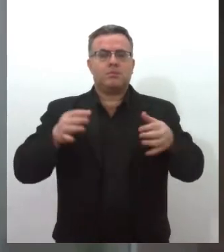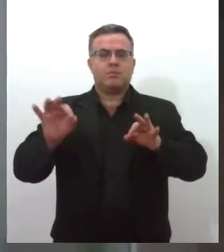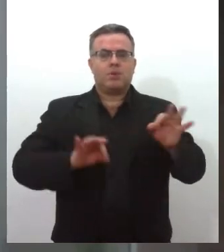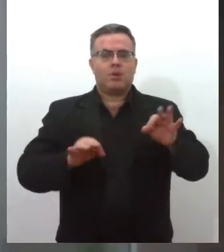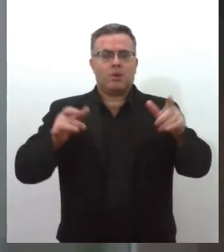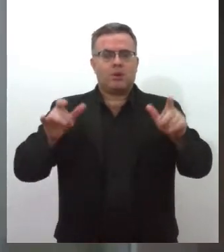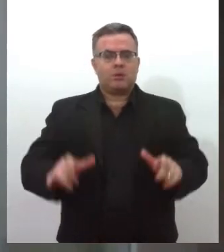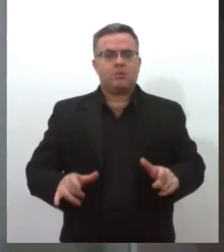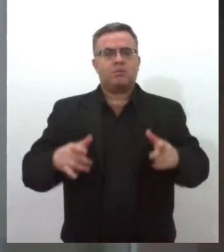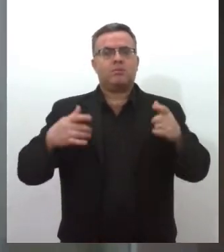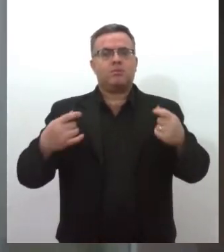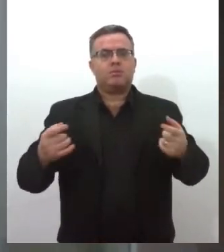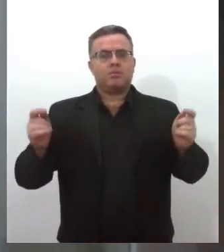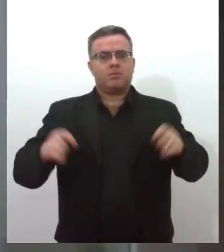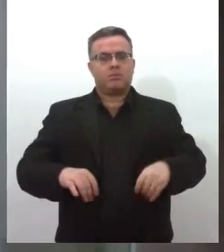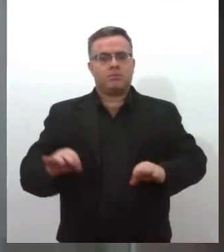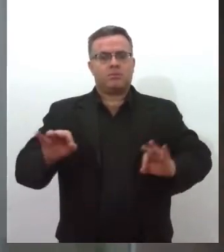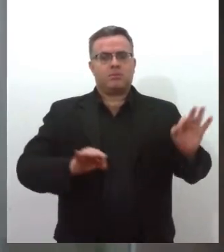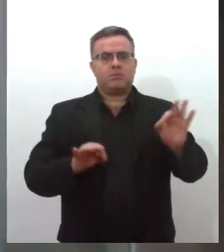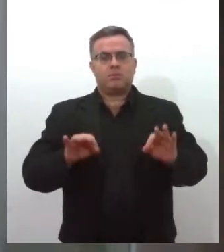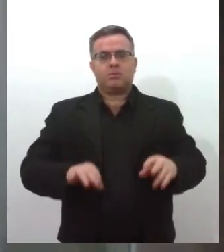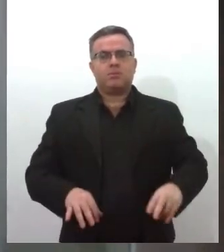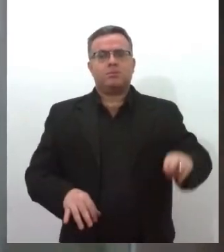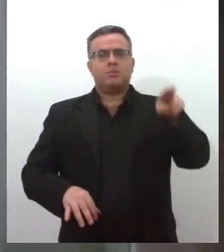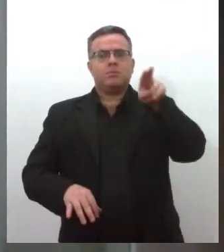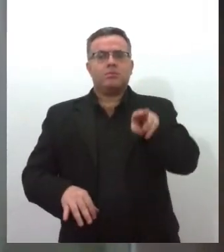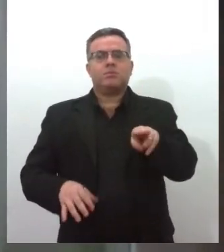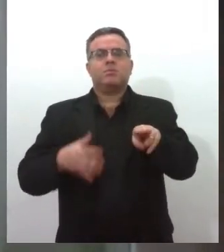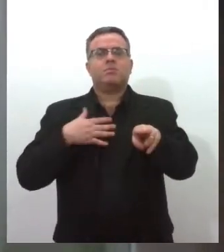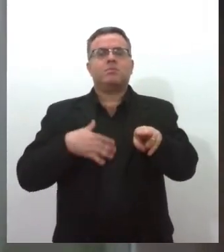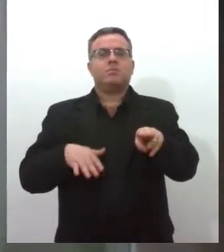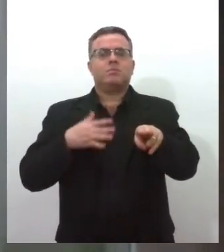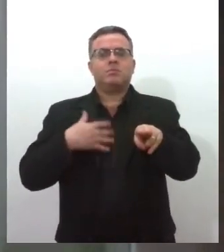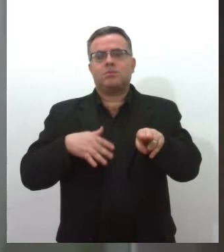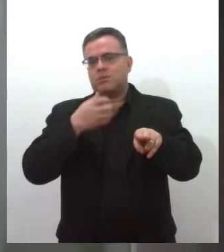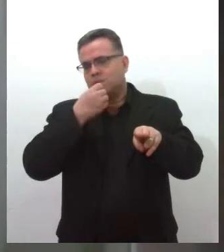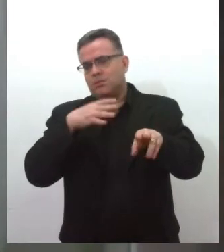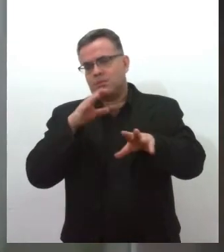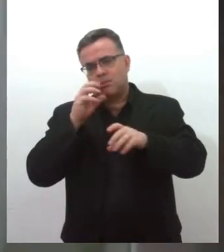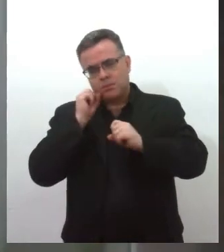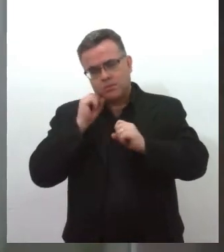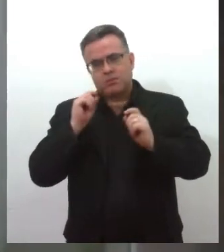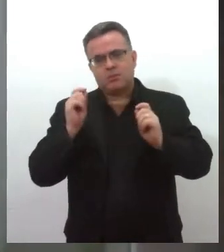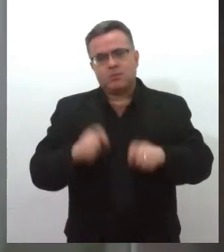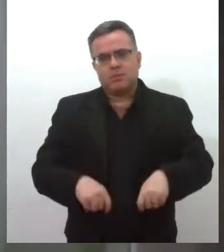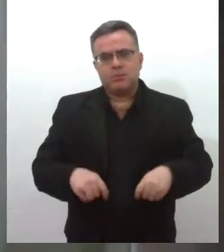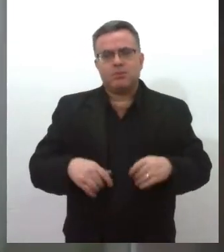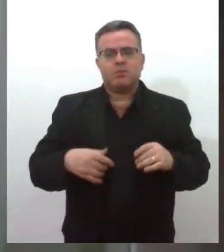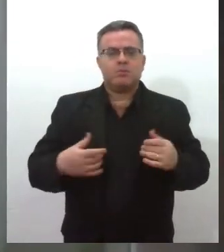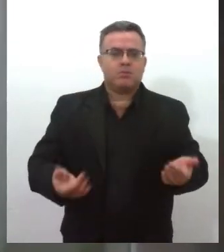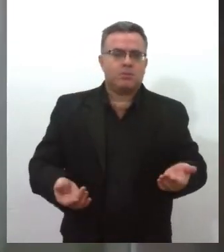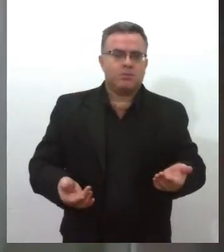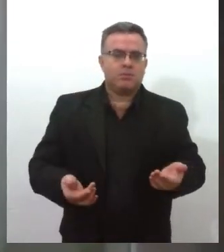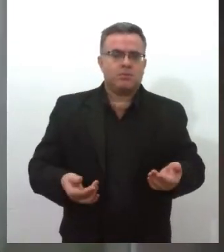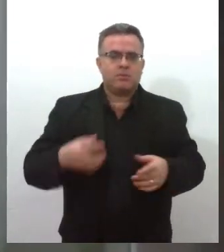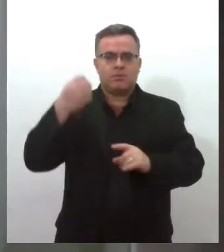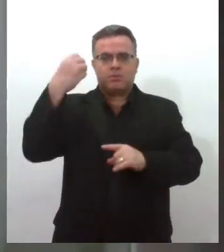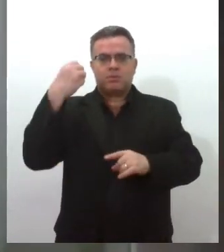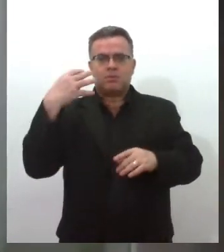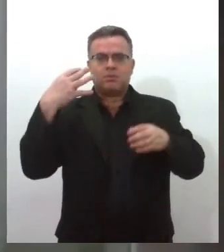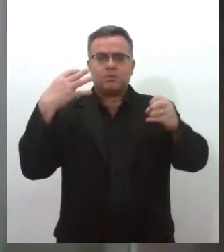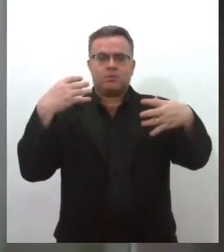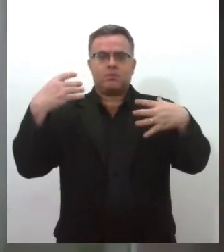o ambiente precisa ser organizado, ele precisa ter uma temperatura agradável, ele não pode ter ruído, né? A luz ela precisa